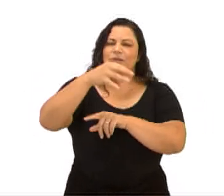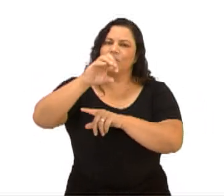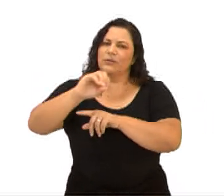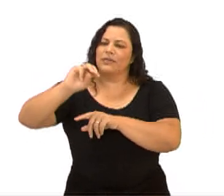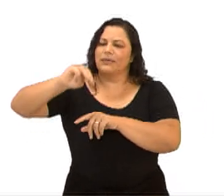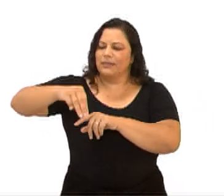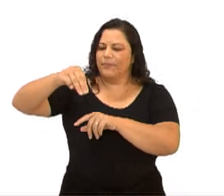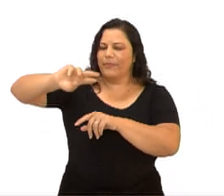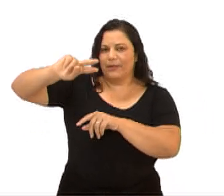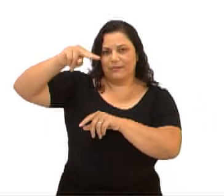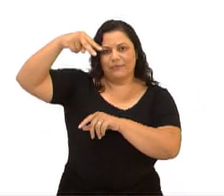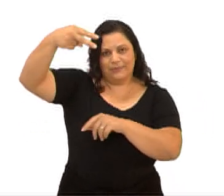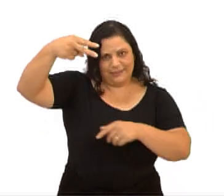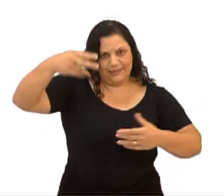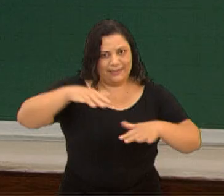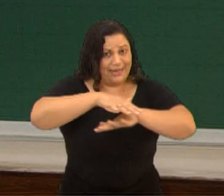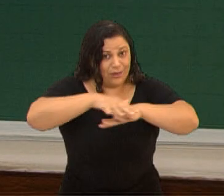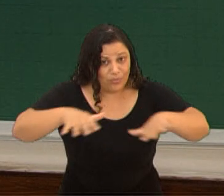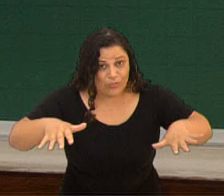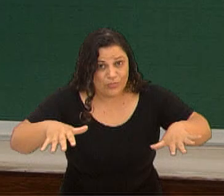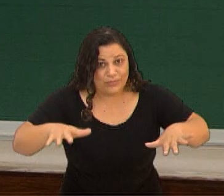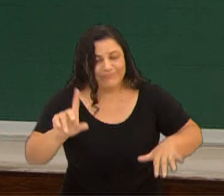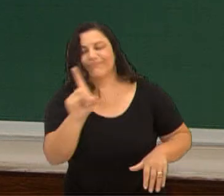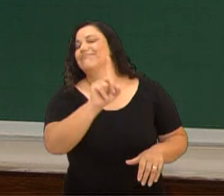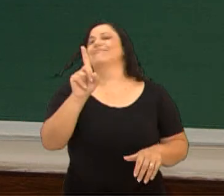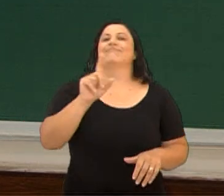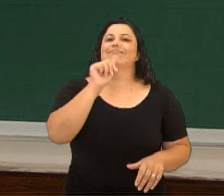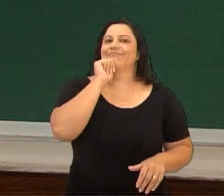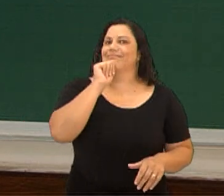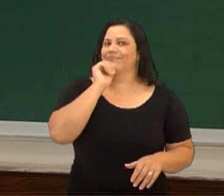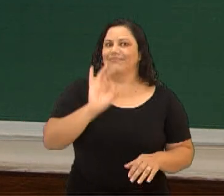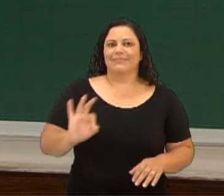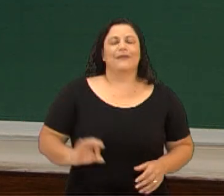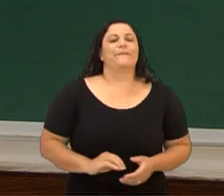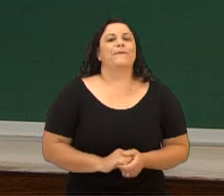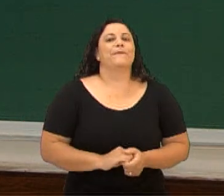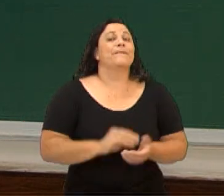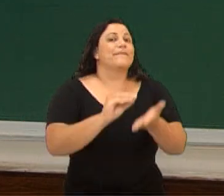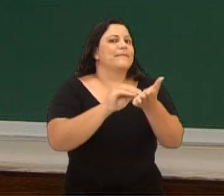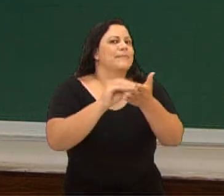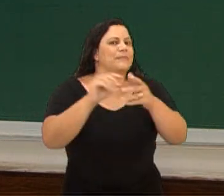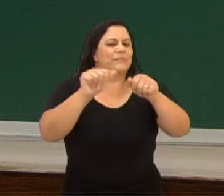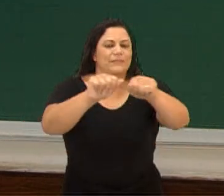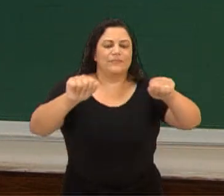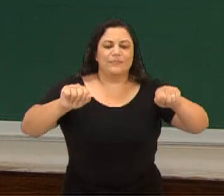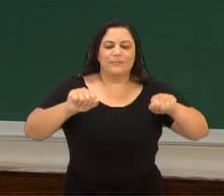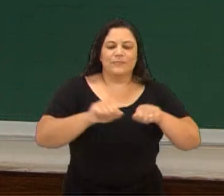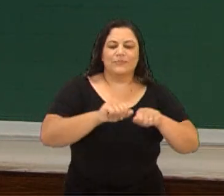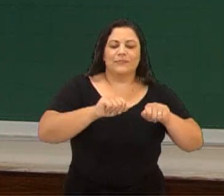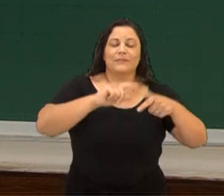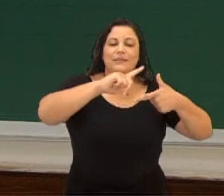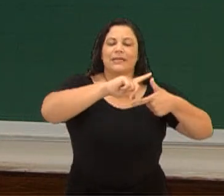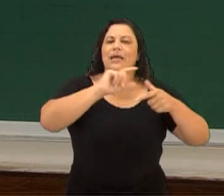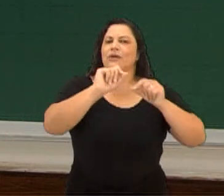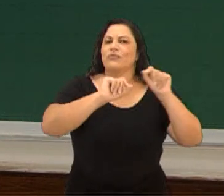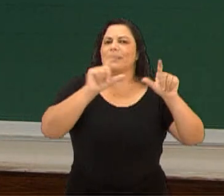metros quadrados. Acabou? Não. Falta a área de quem? Do quadrado.